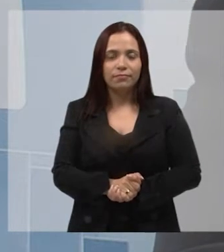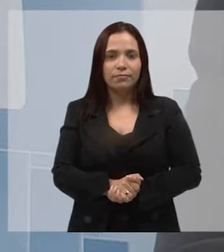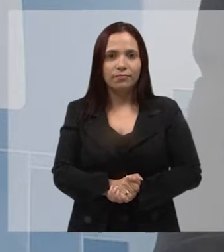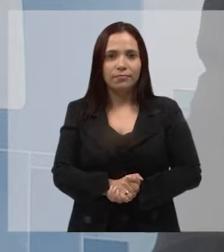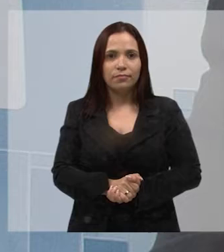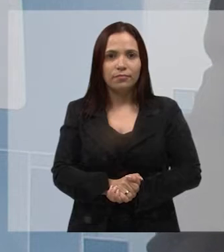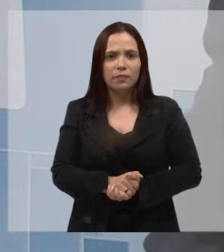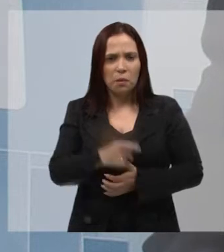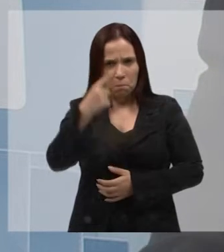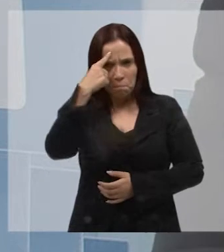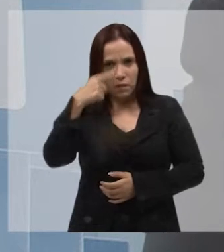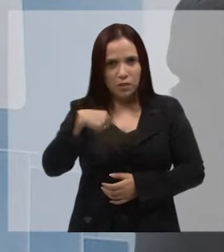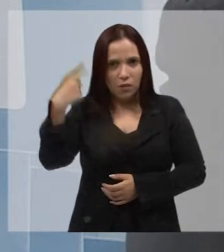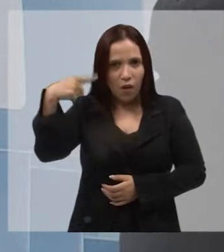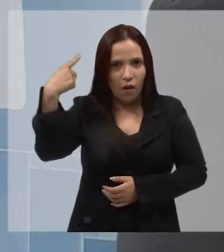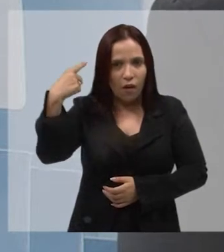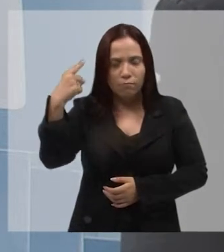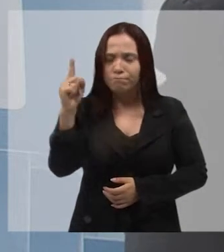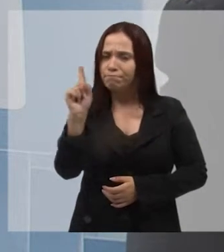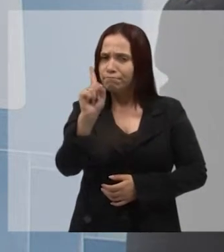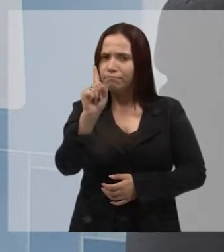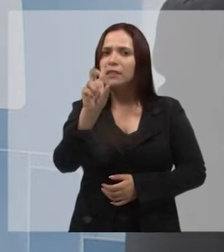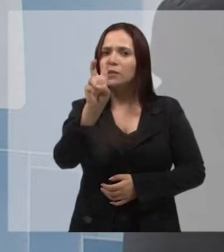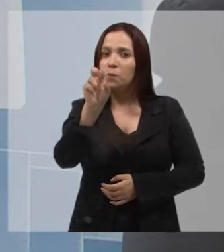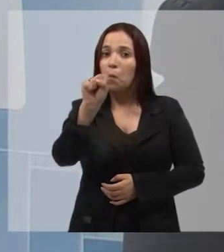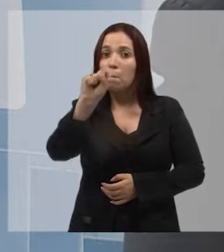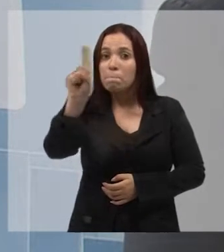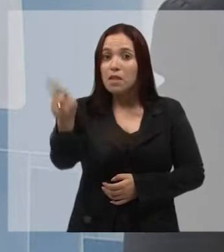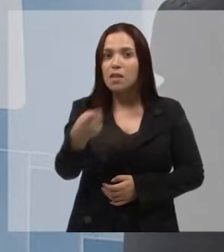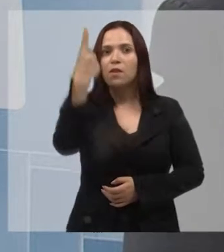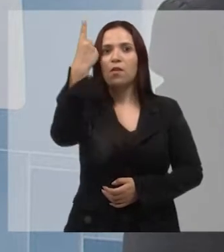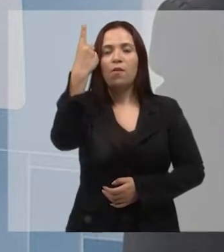Tá ficando doido, Carcinho? 58 milhões, cara.